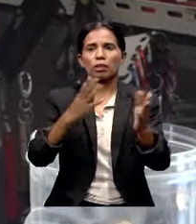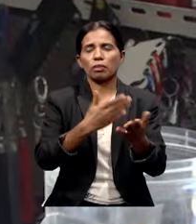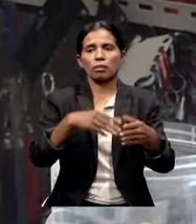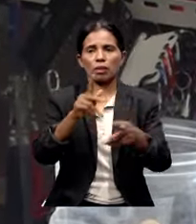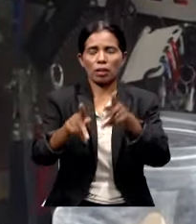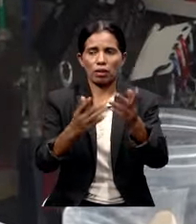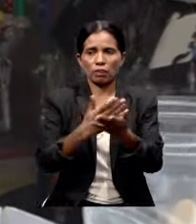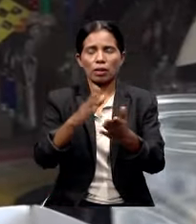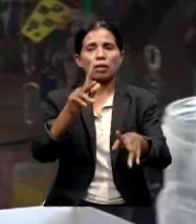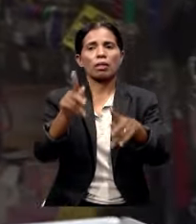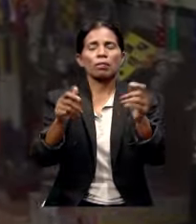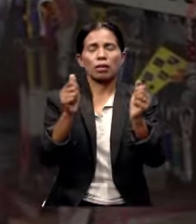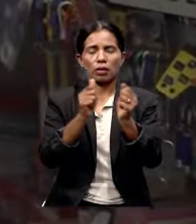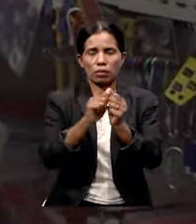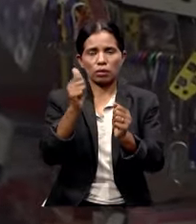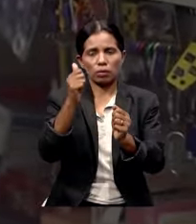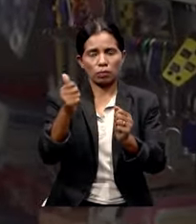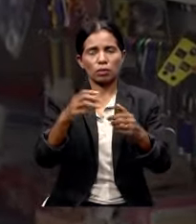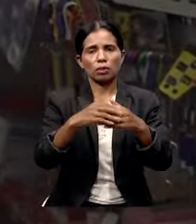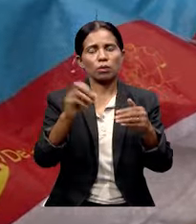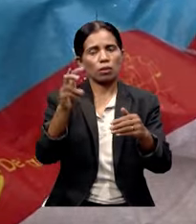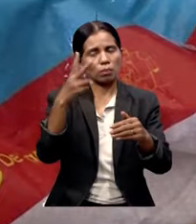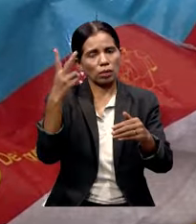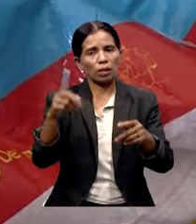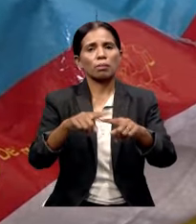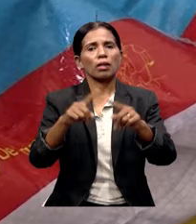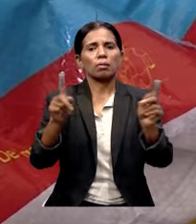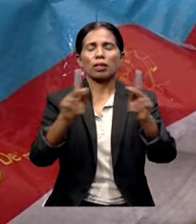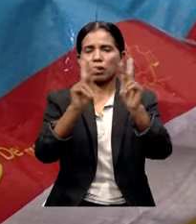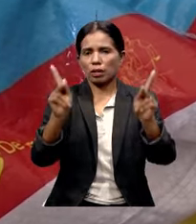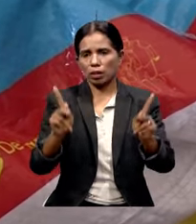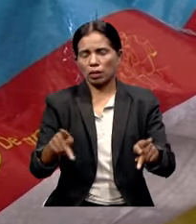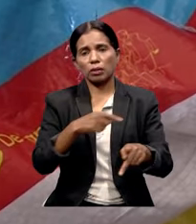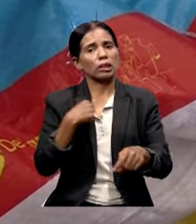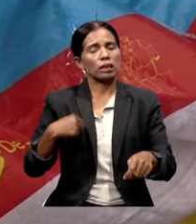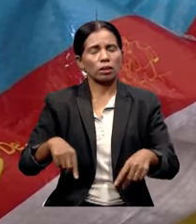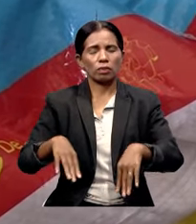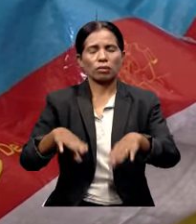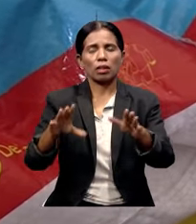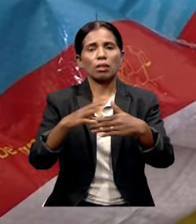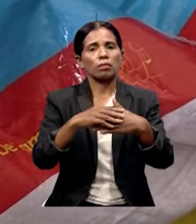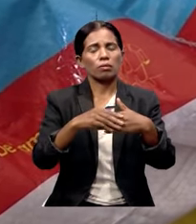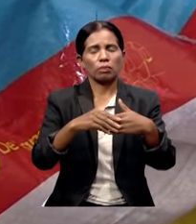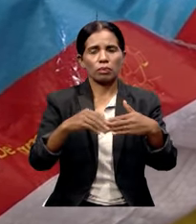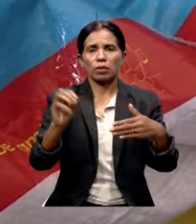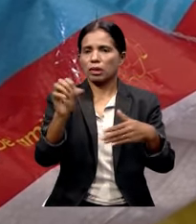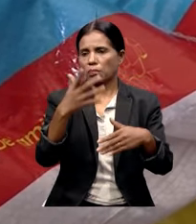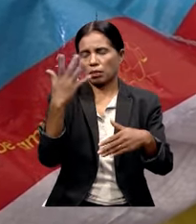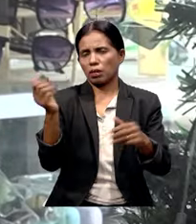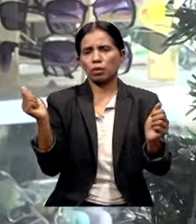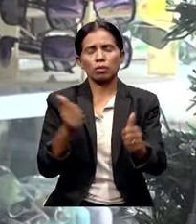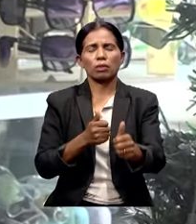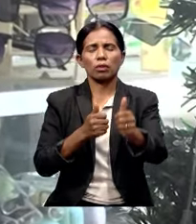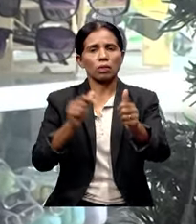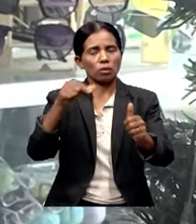comunidade o folin dollar stanulu to dollar stanulores in rua e pe los de balu continua fan fos subsidiu o marca a moda famiglia la tuir presu ne